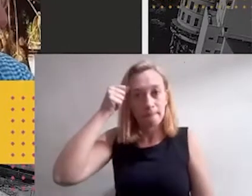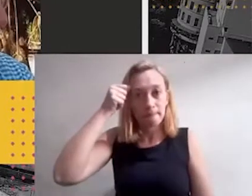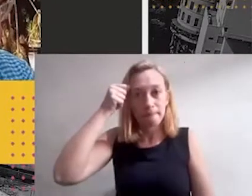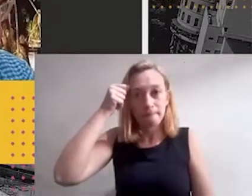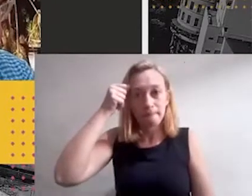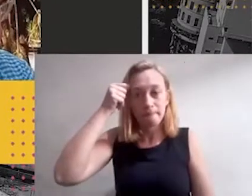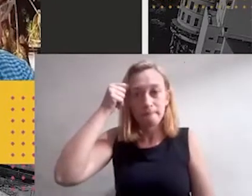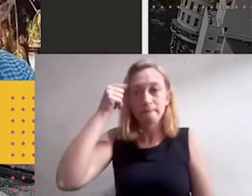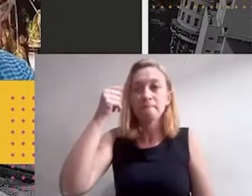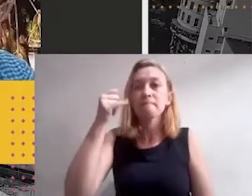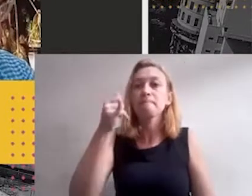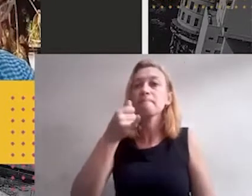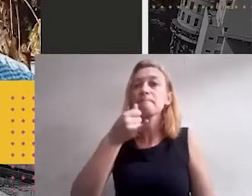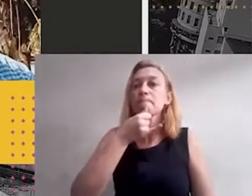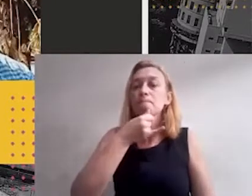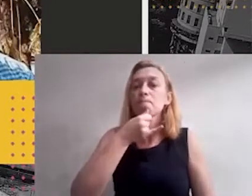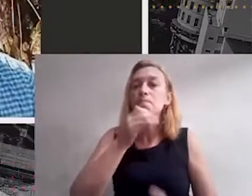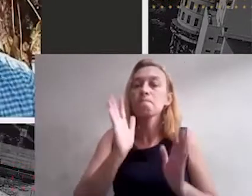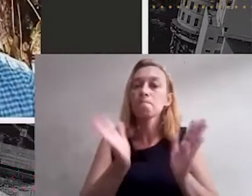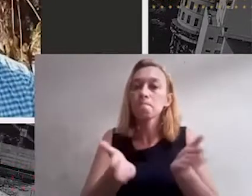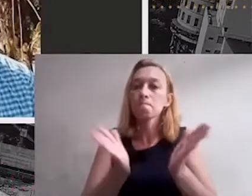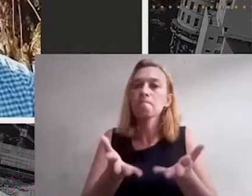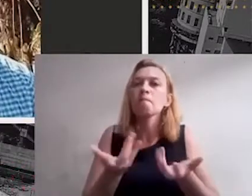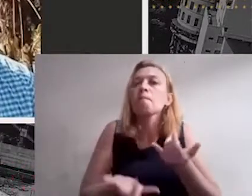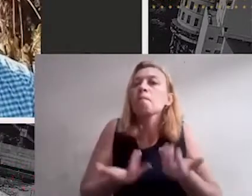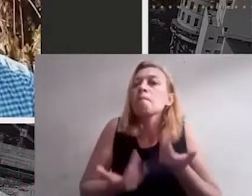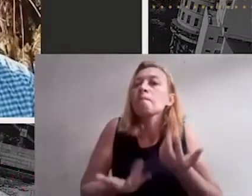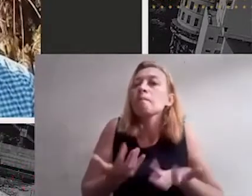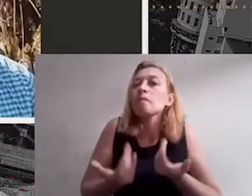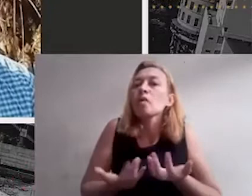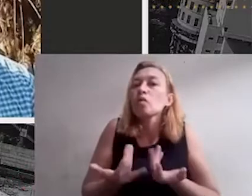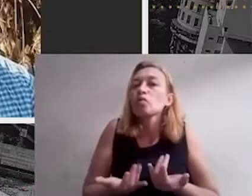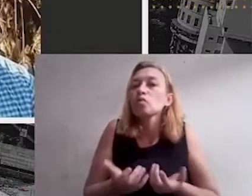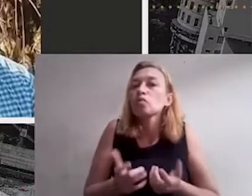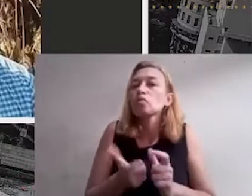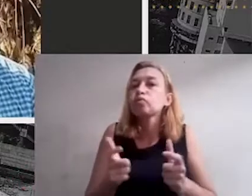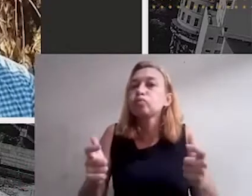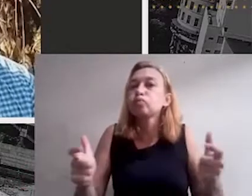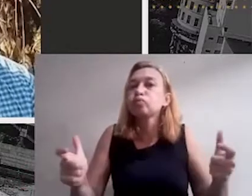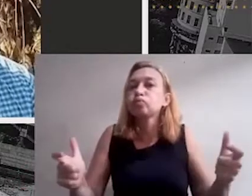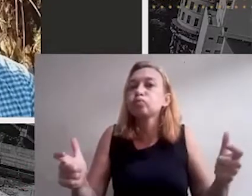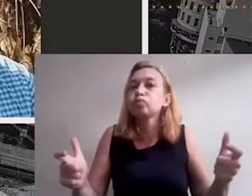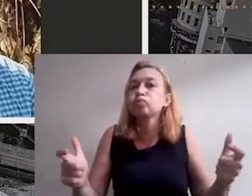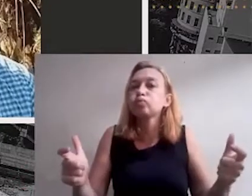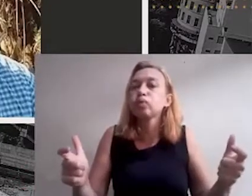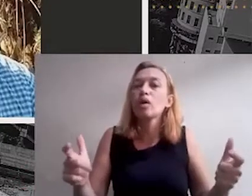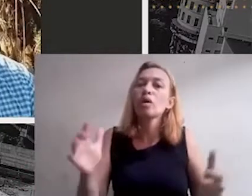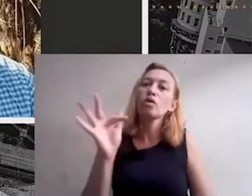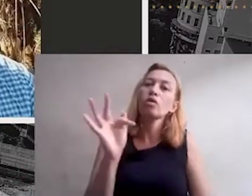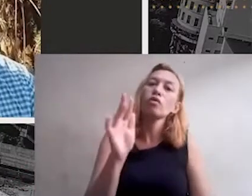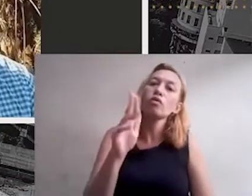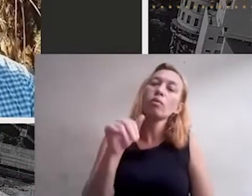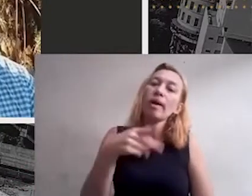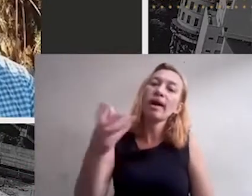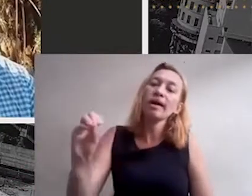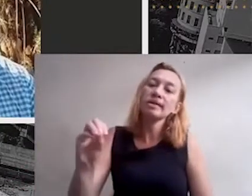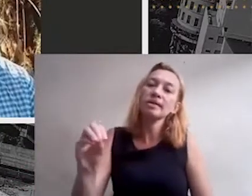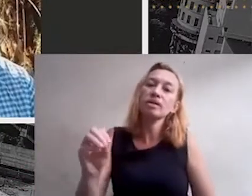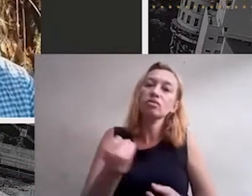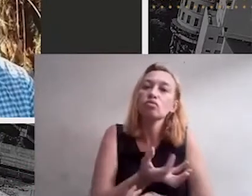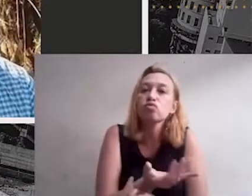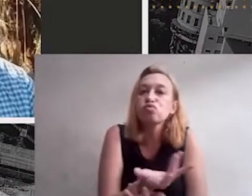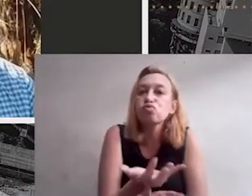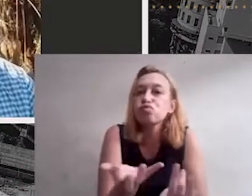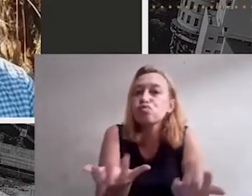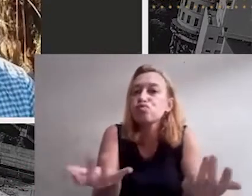gente só vê número de incêndios aumentando, muita fumaça, muita queimada, muito desmatamento,